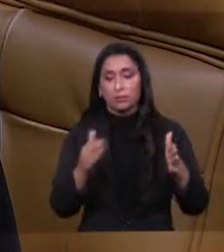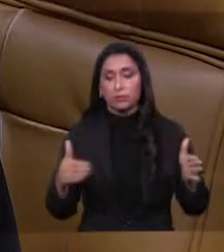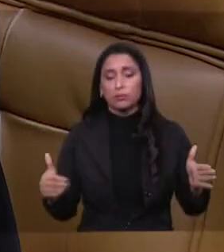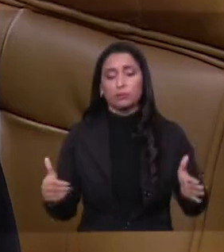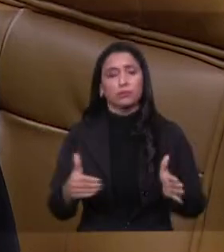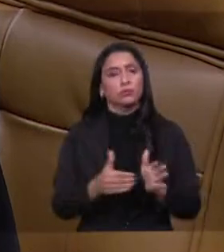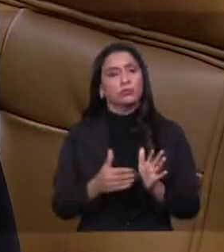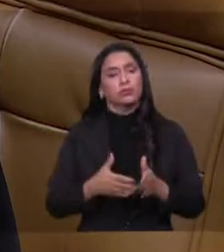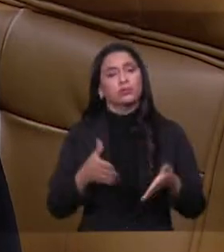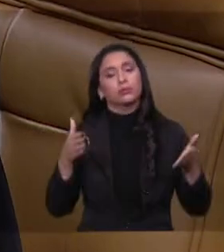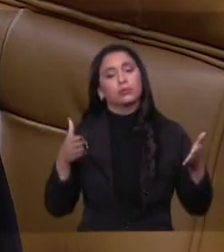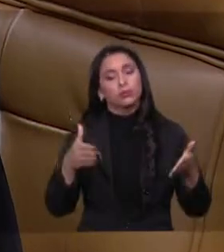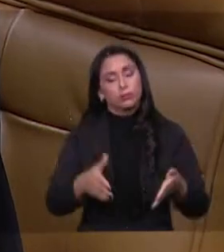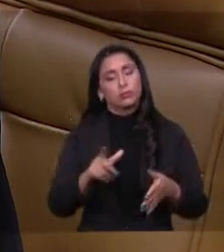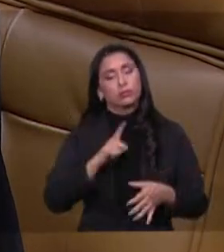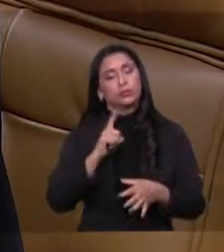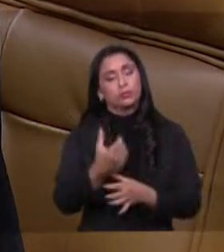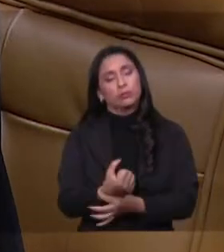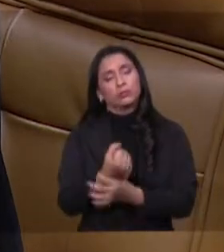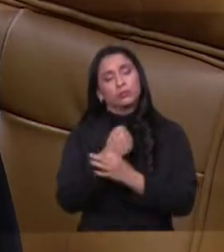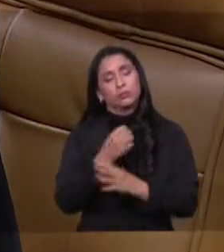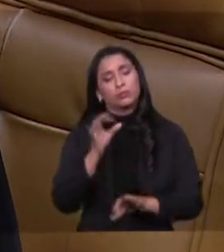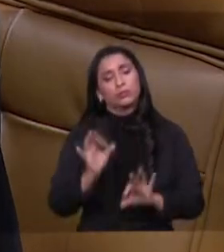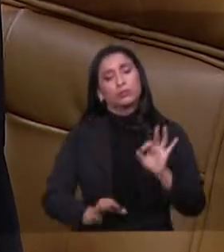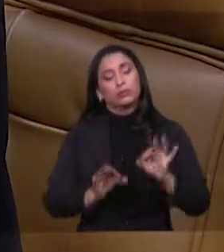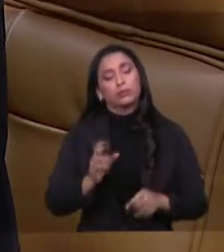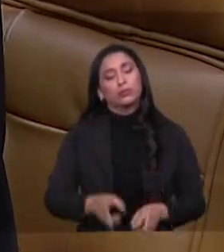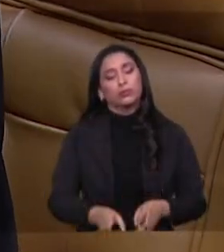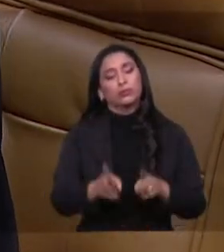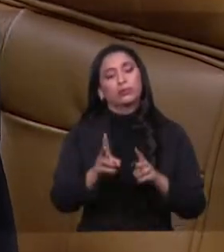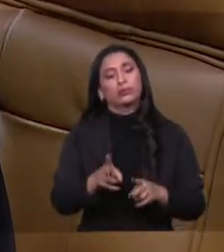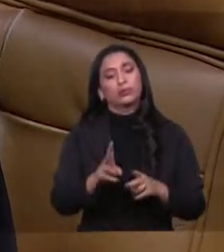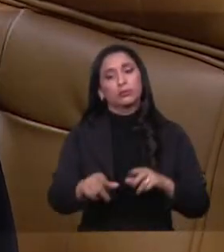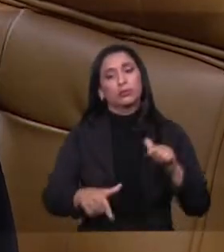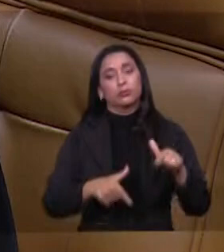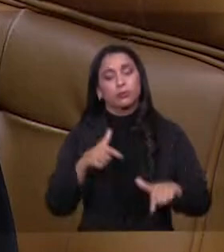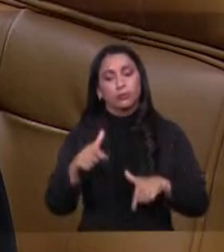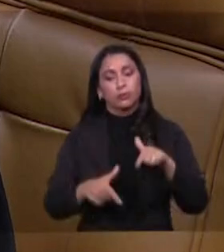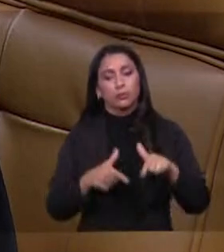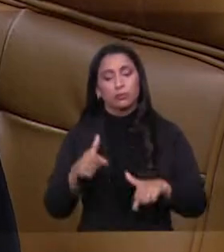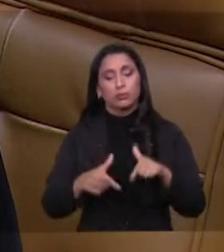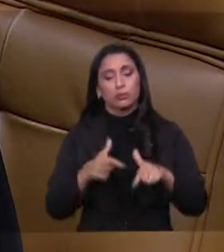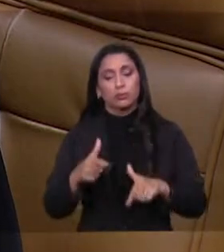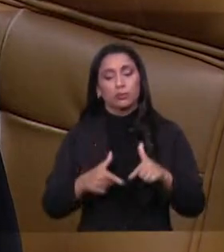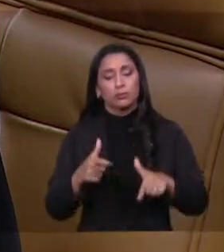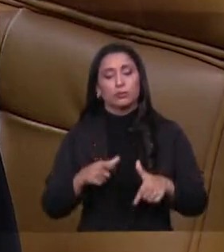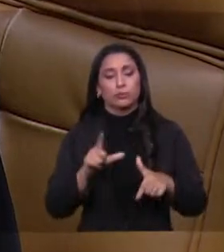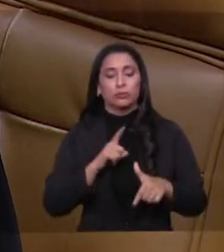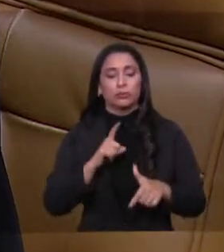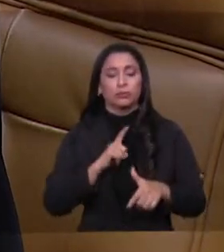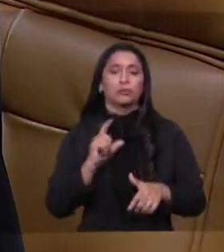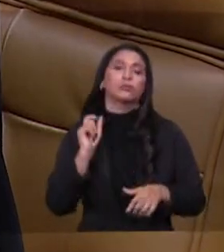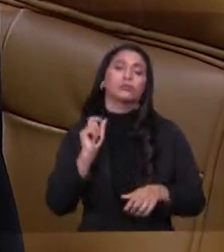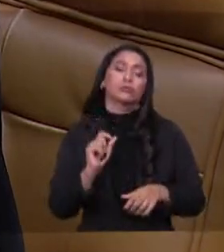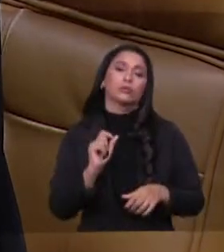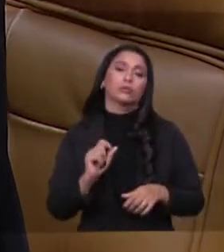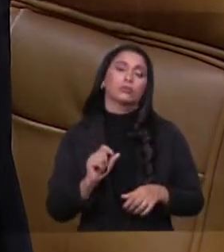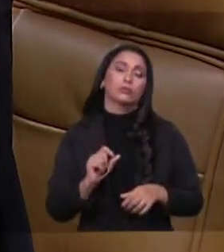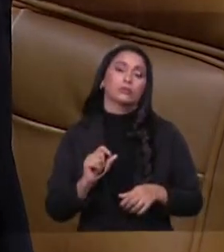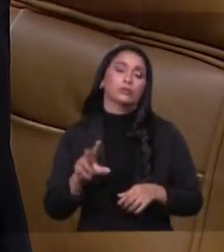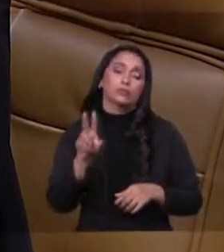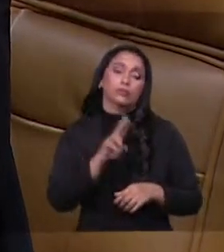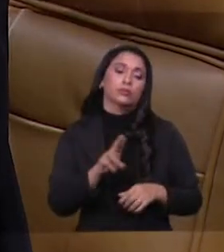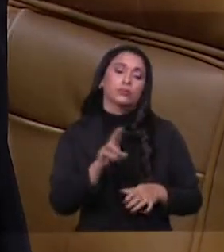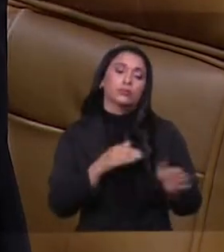e traga a segurança jurídica necessária à continuidade das atividades, negócios e usufruto dos